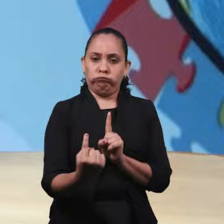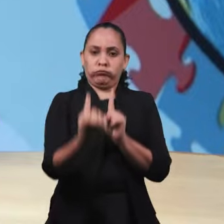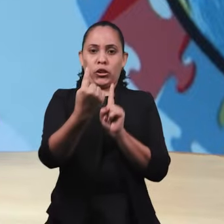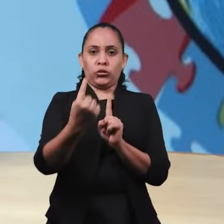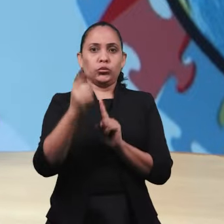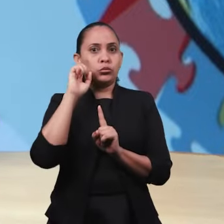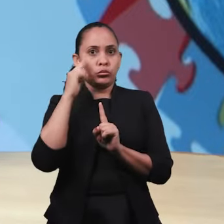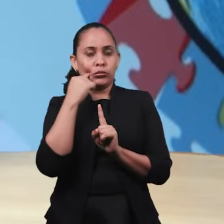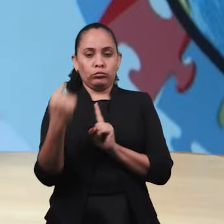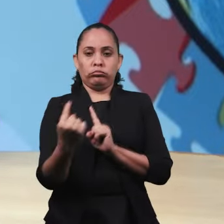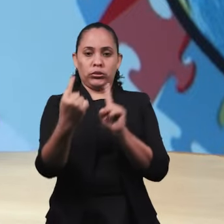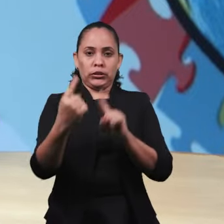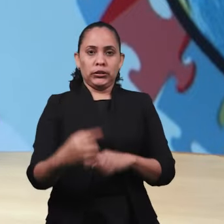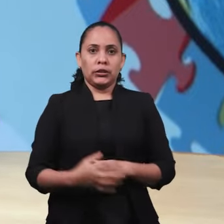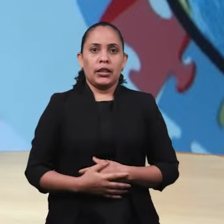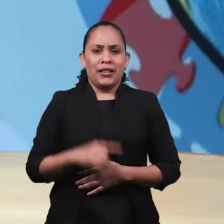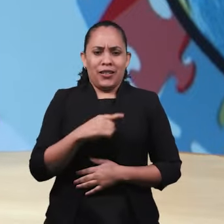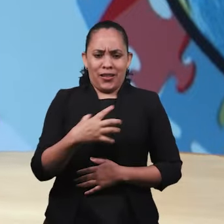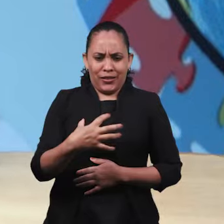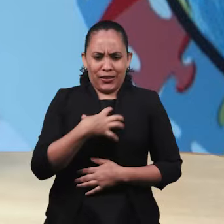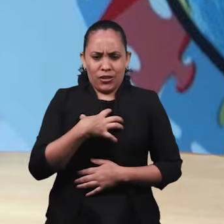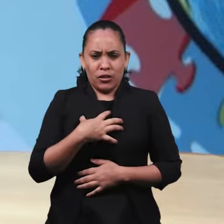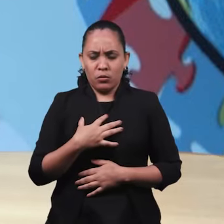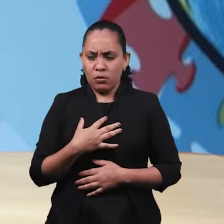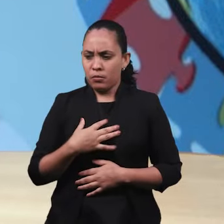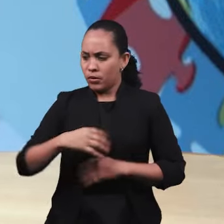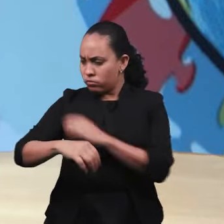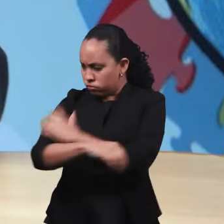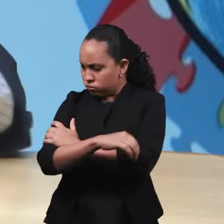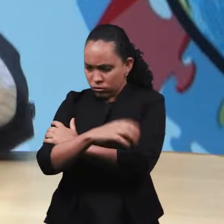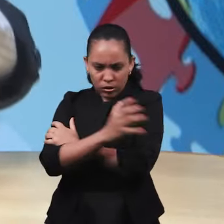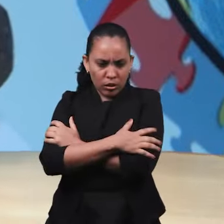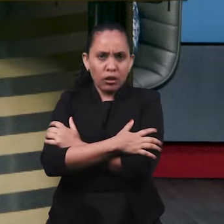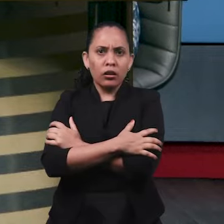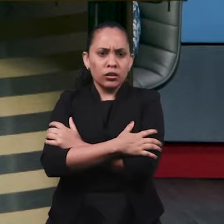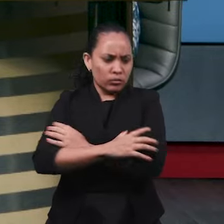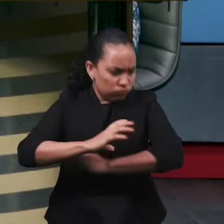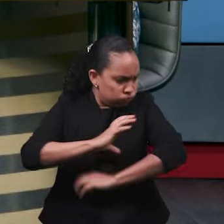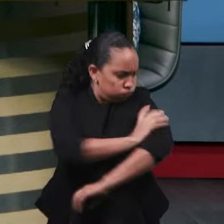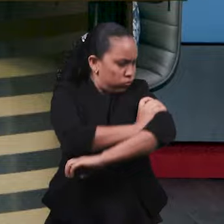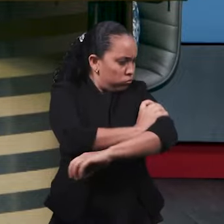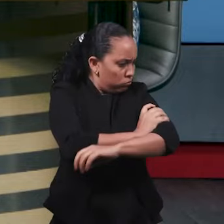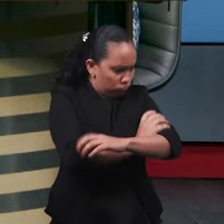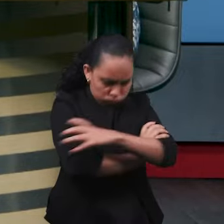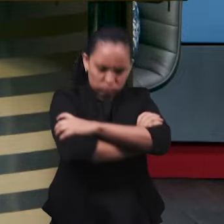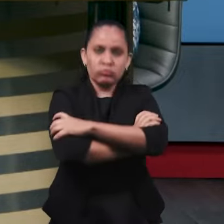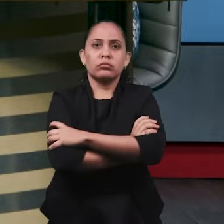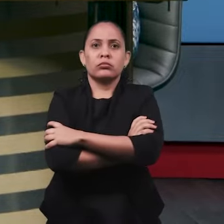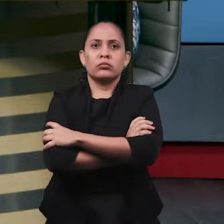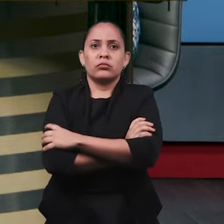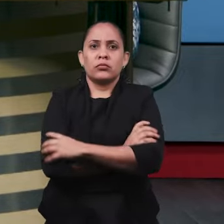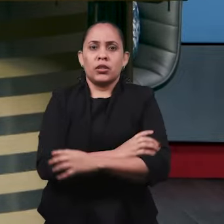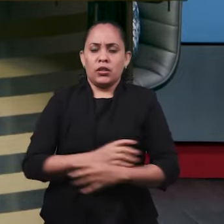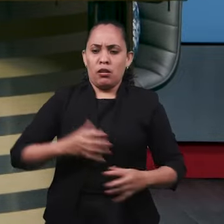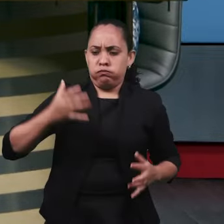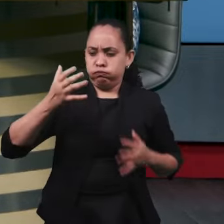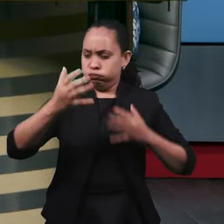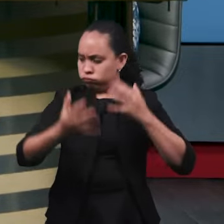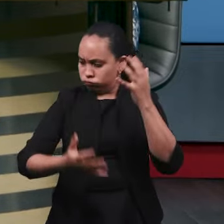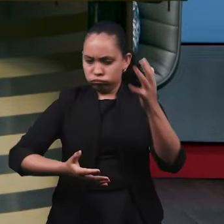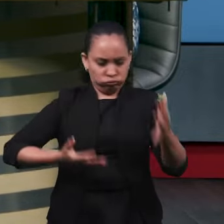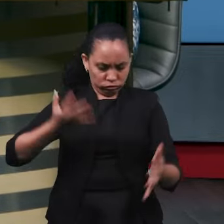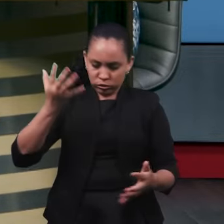surdo e ela conta que ela sentiu como se braços tivessem segurado nos braços dela. E os braços e as